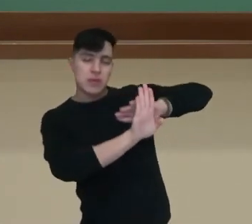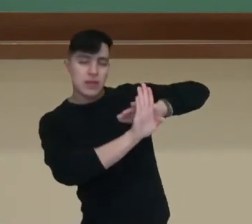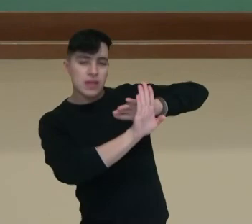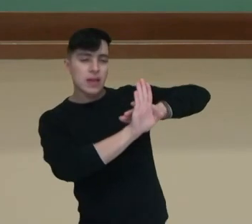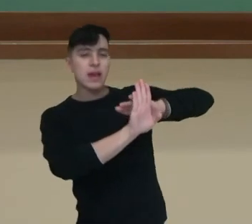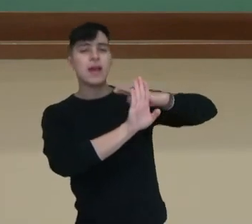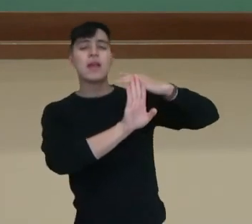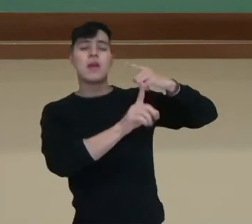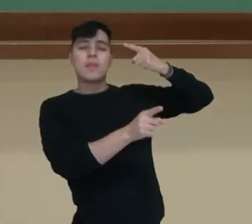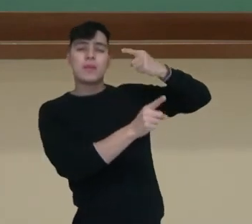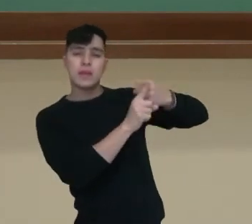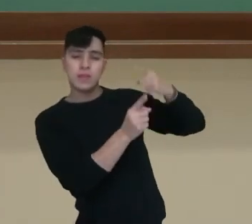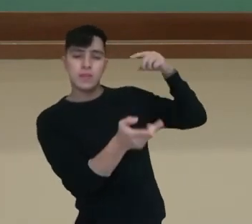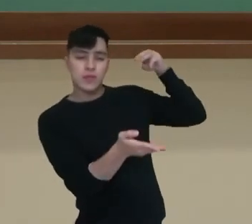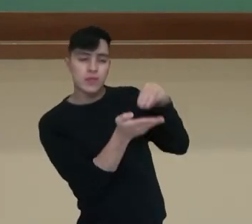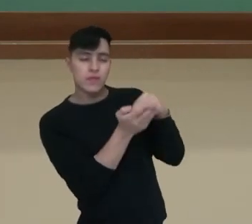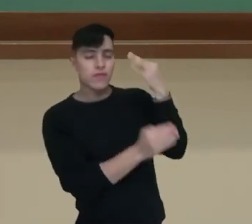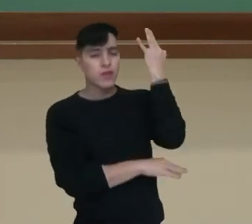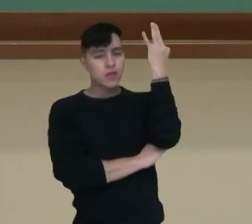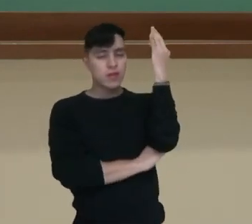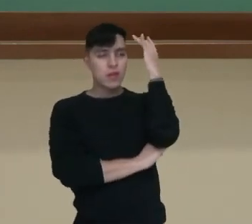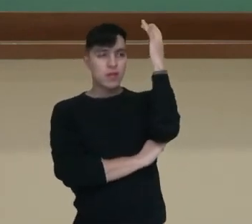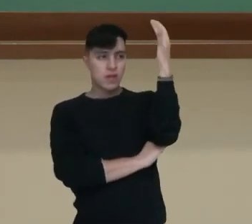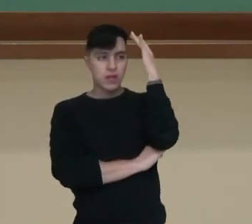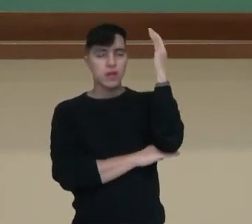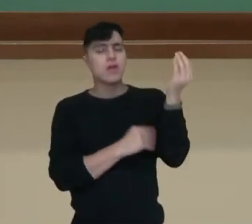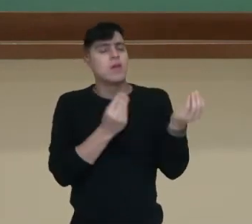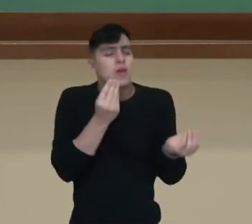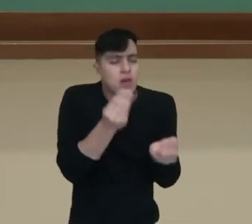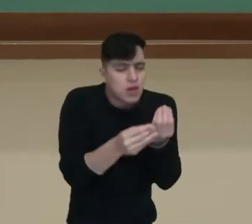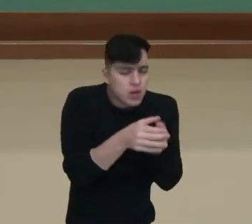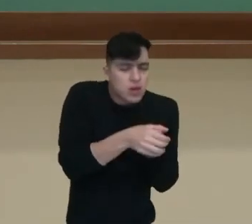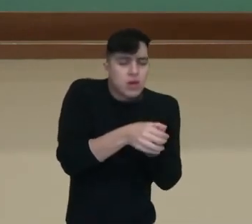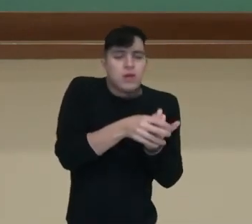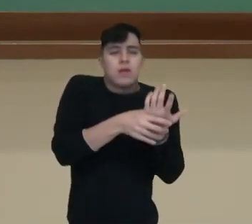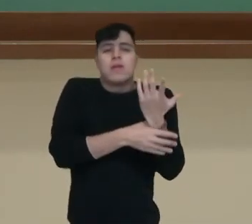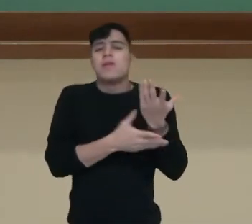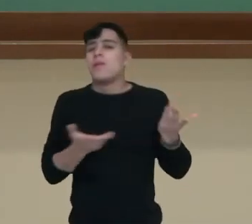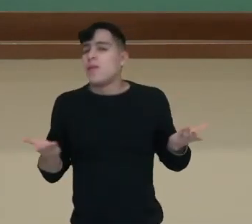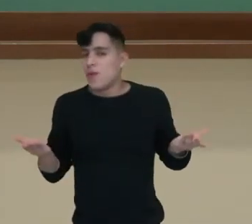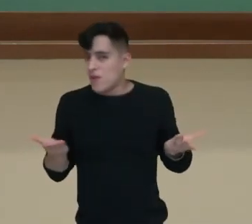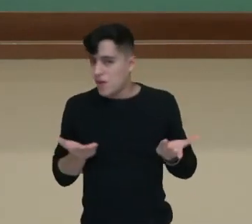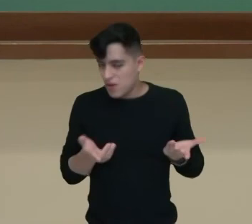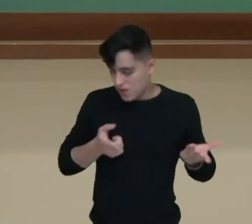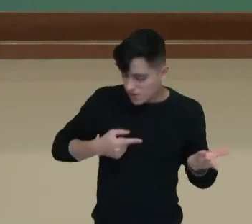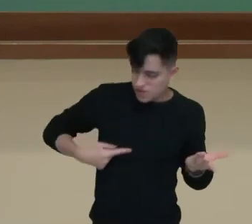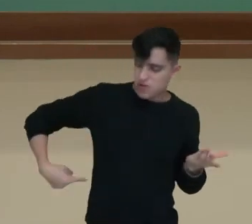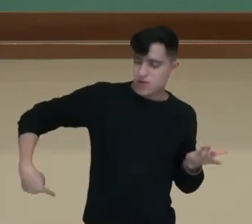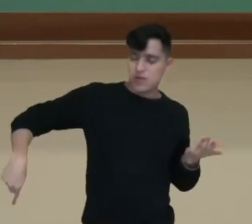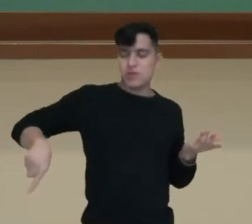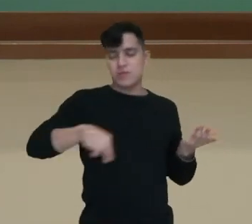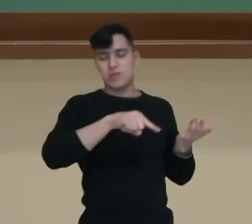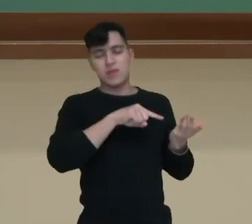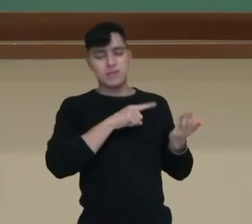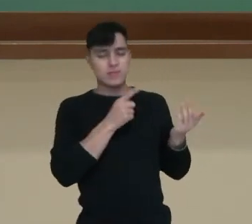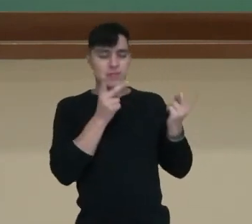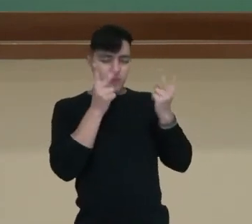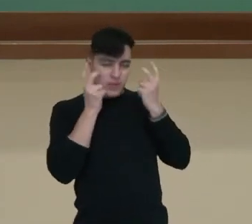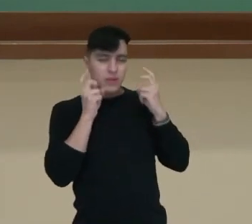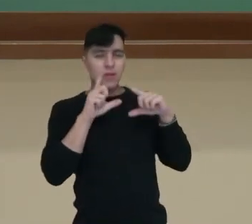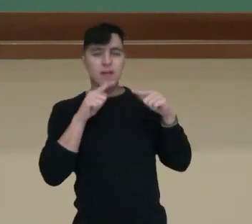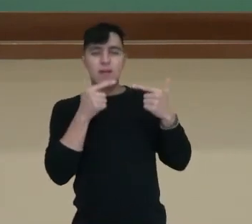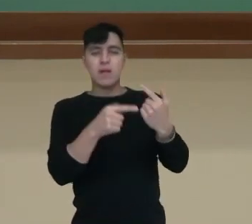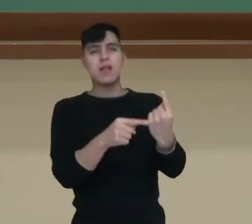dessa luta. A origem das lutas, como se originou, então a gente viu que a luta é muito, muito antiga, ela vem lá